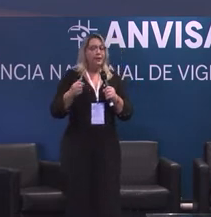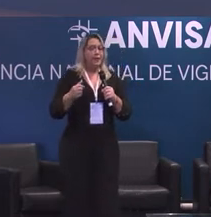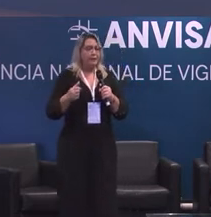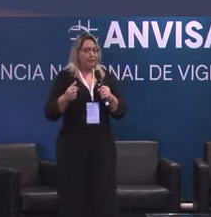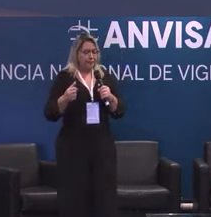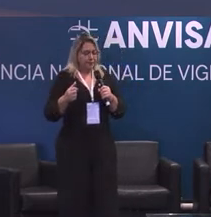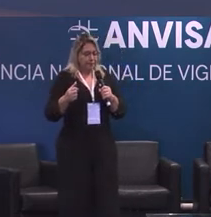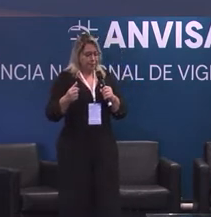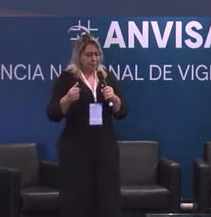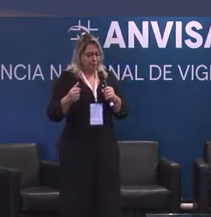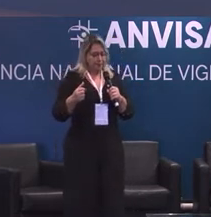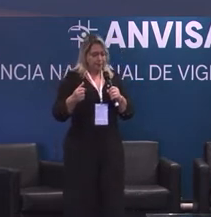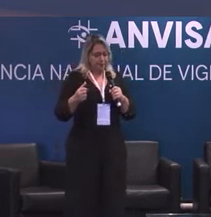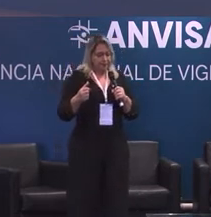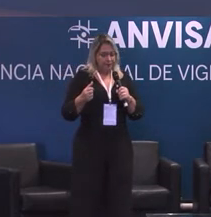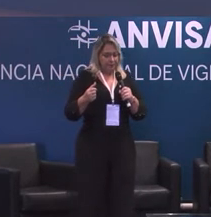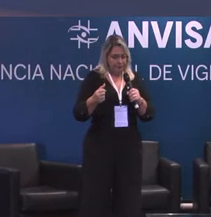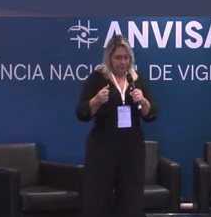passar.